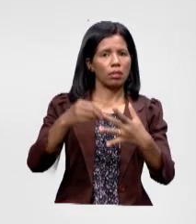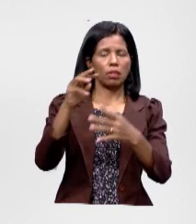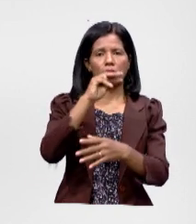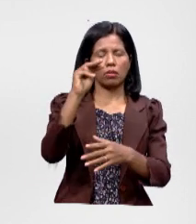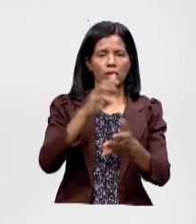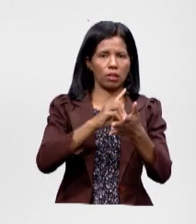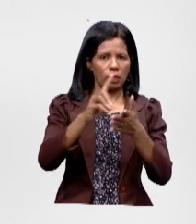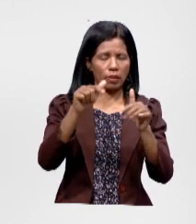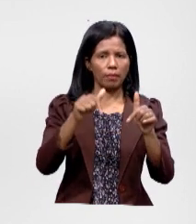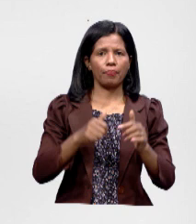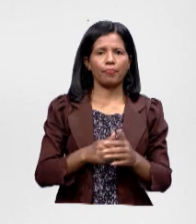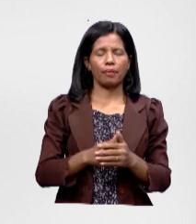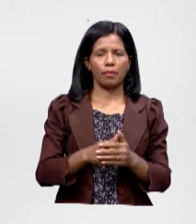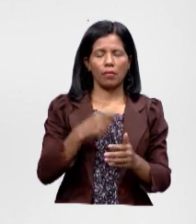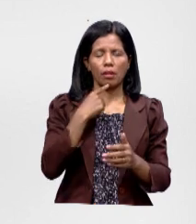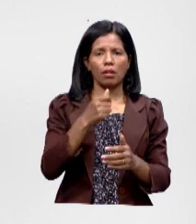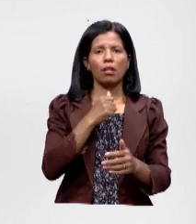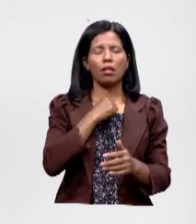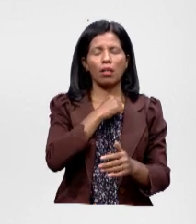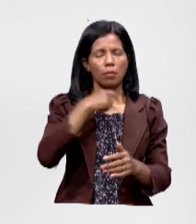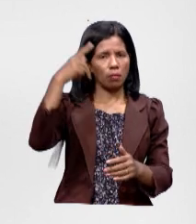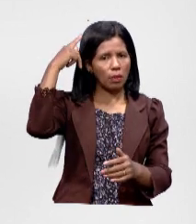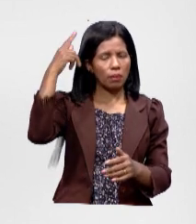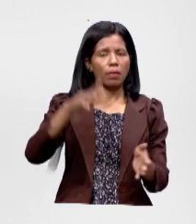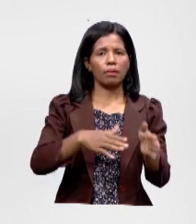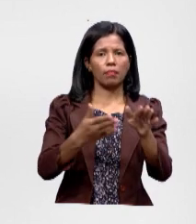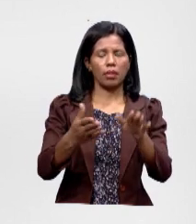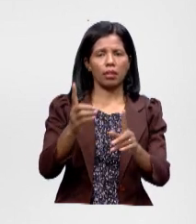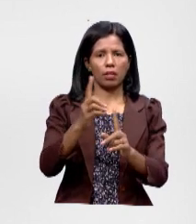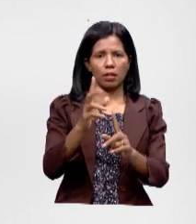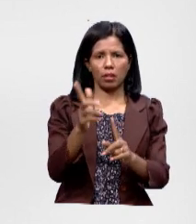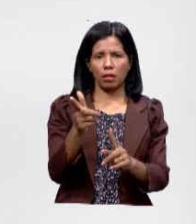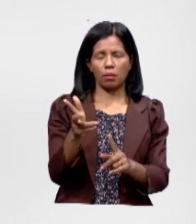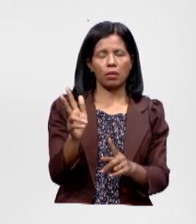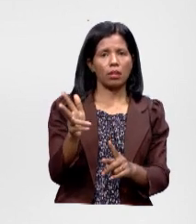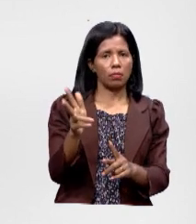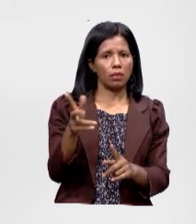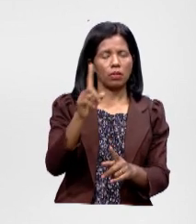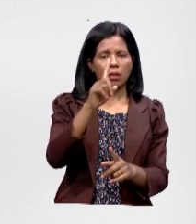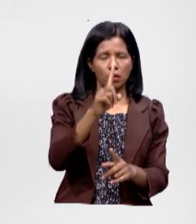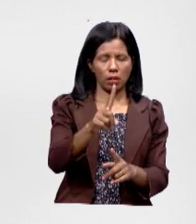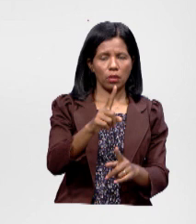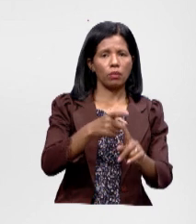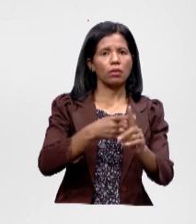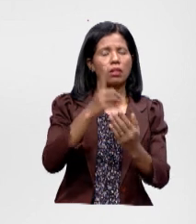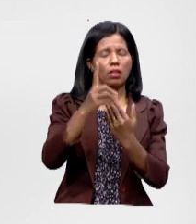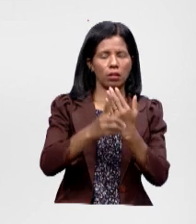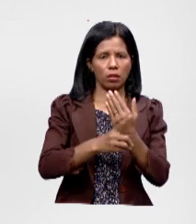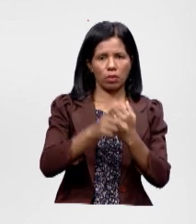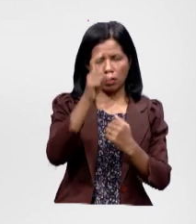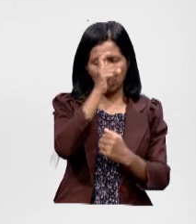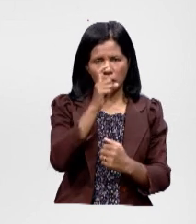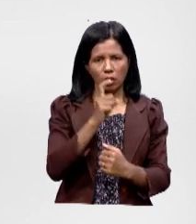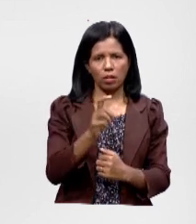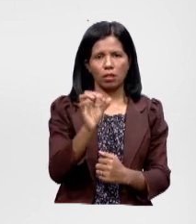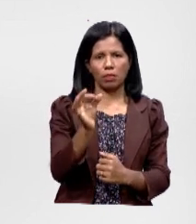né? Papa Emeritus Bento XVI, hakoto isi e aloran tolo nulu resin ida fulan dezembro fin lesne, ho idade sia nulu